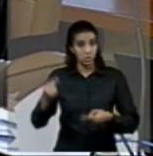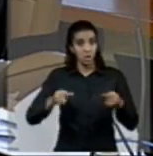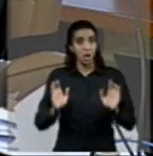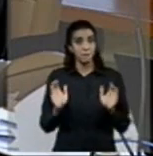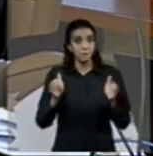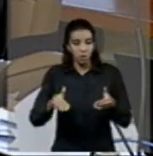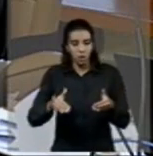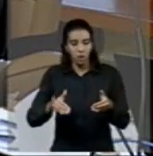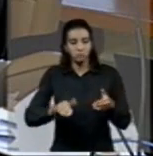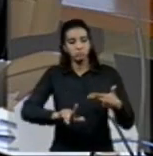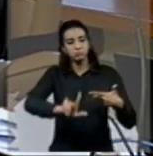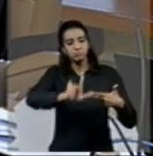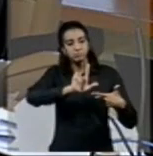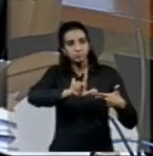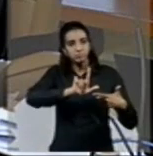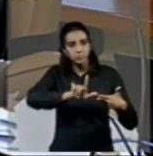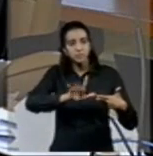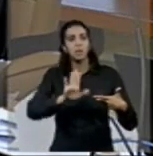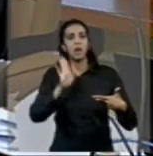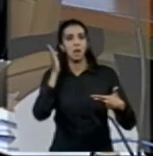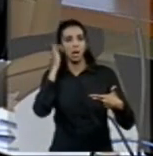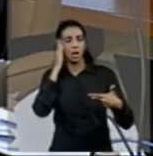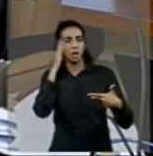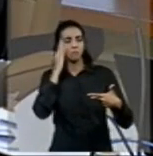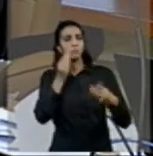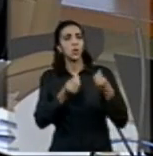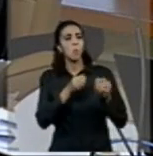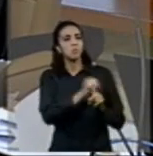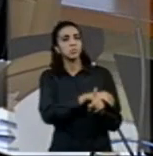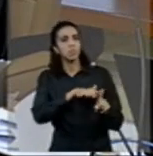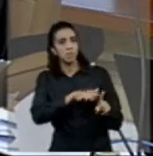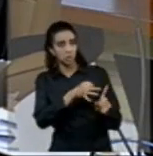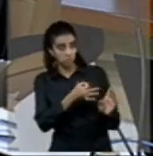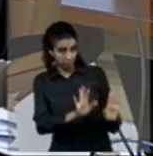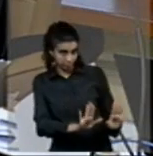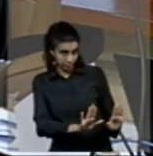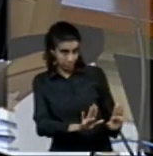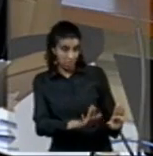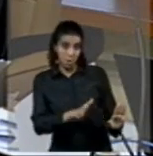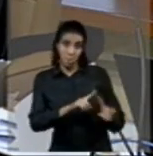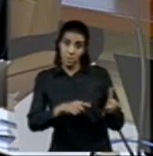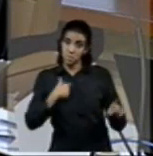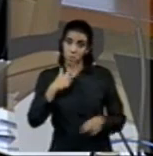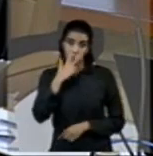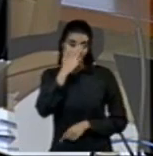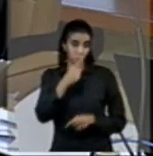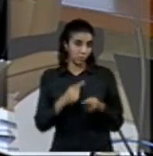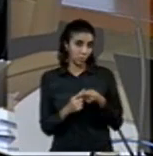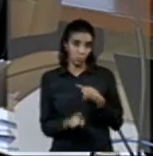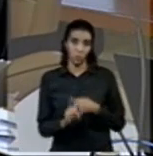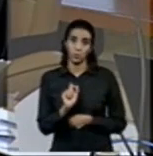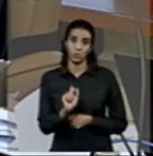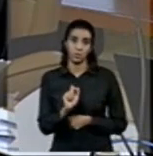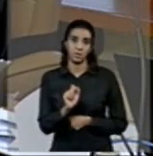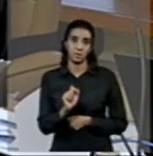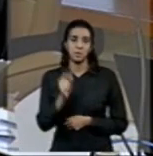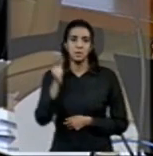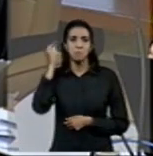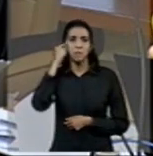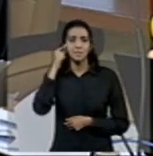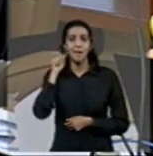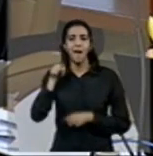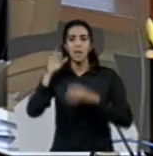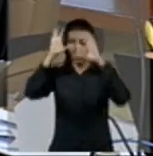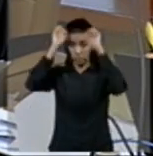Poder Legislativo e na própria sociedade, restando inviável, em meu modo de ver, almejar que esse